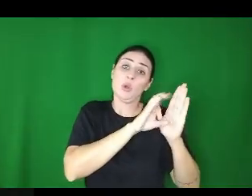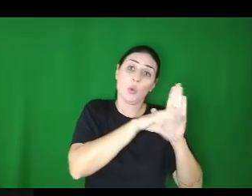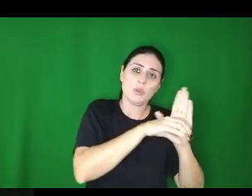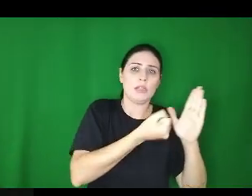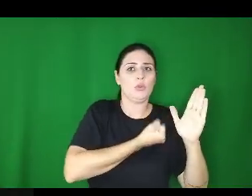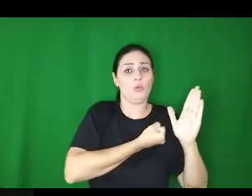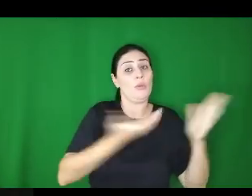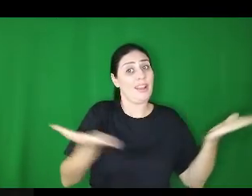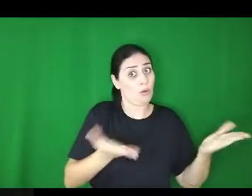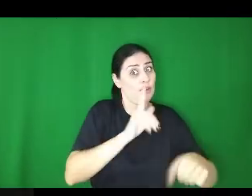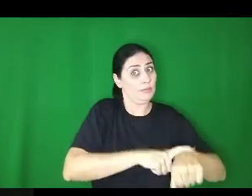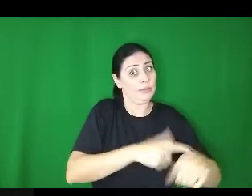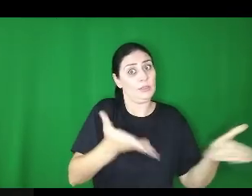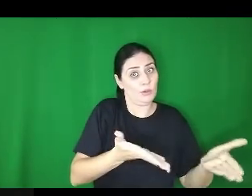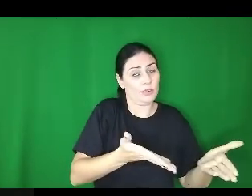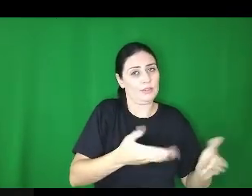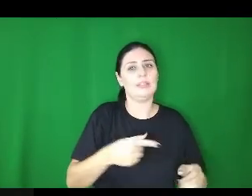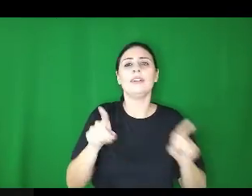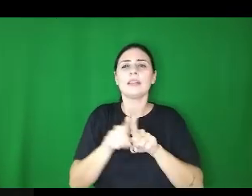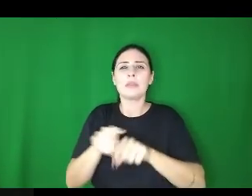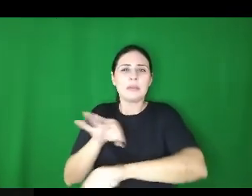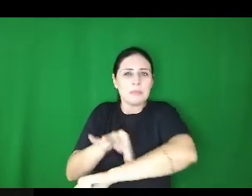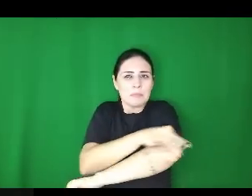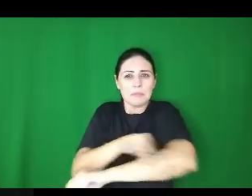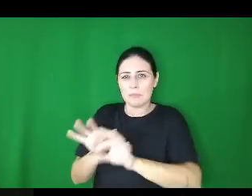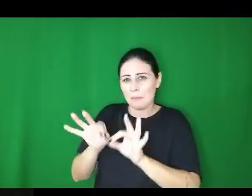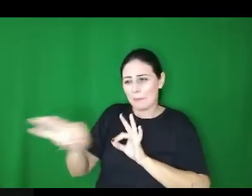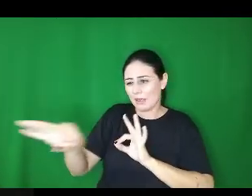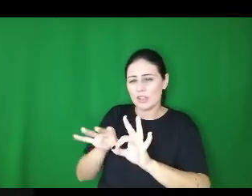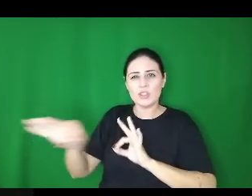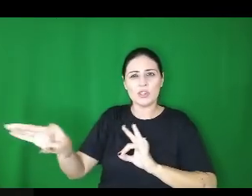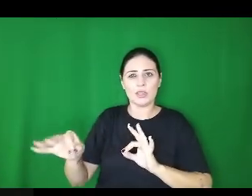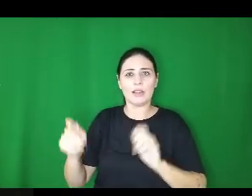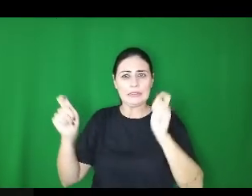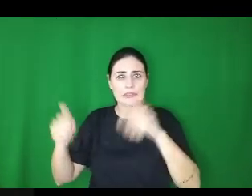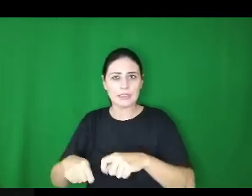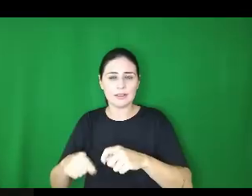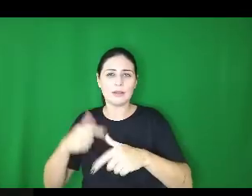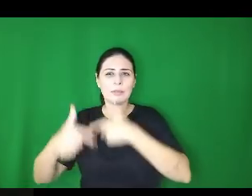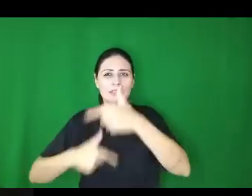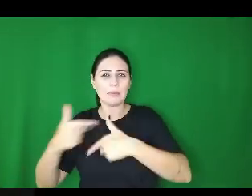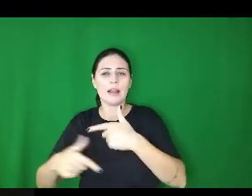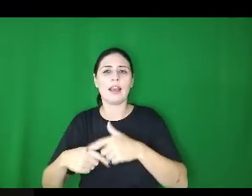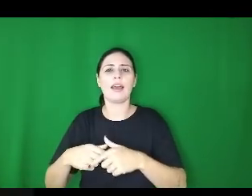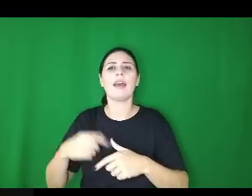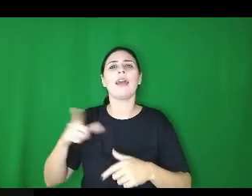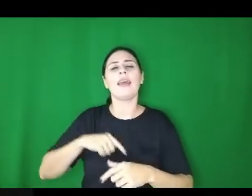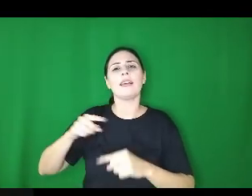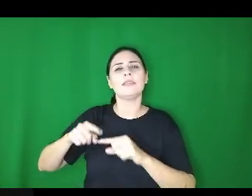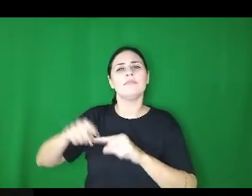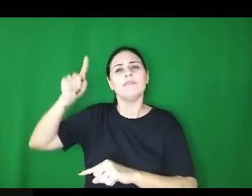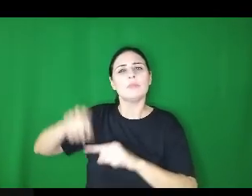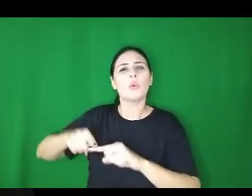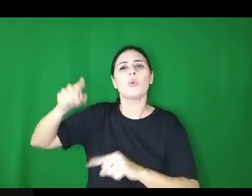língua portuguesa em vários outros momentos, né? Agora, é possível